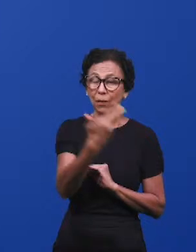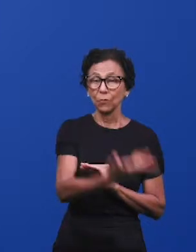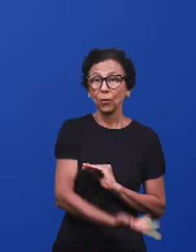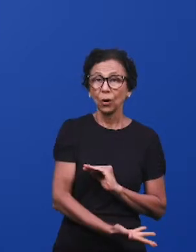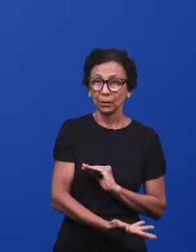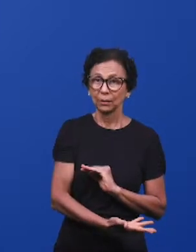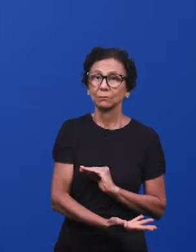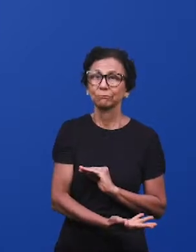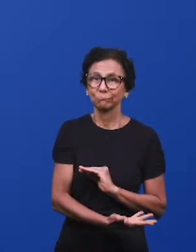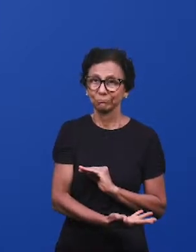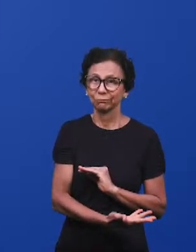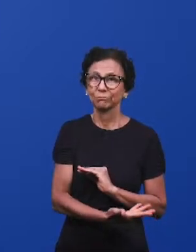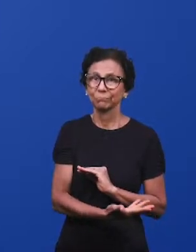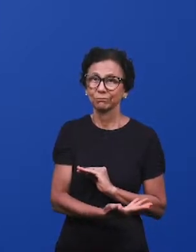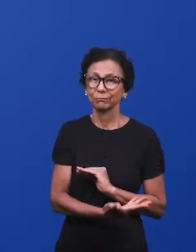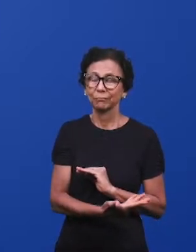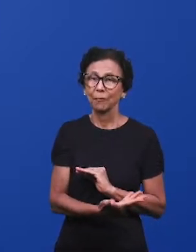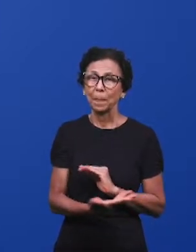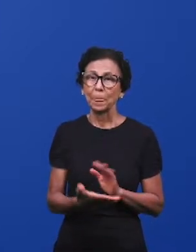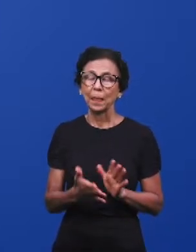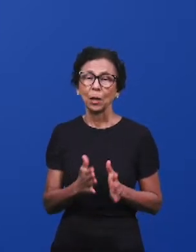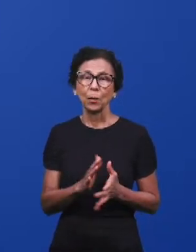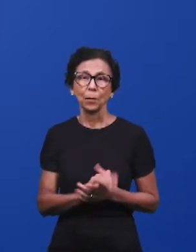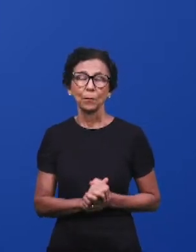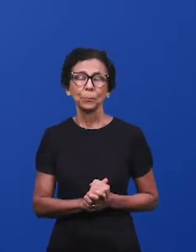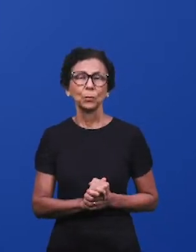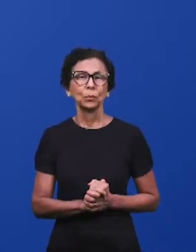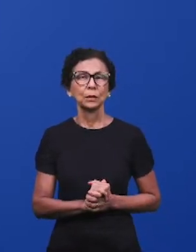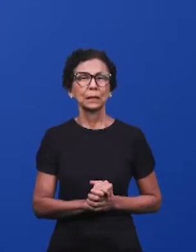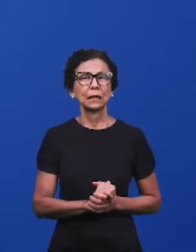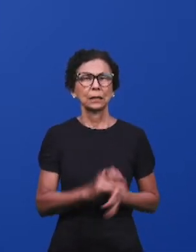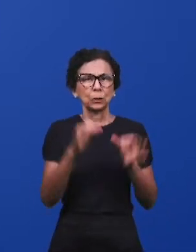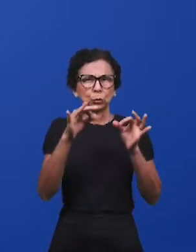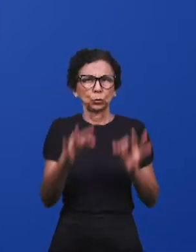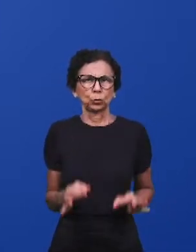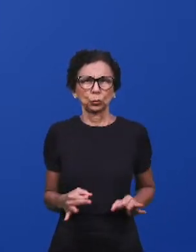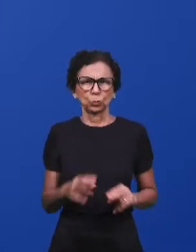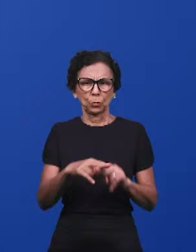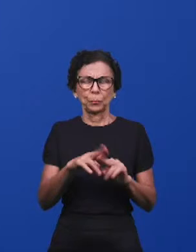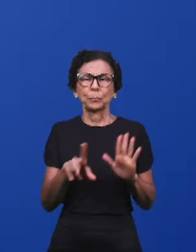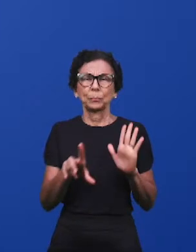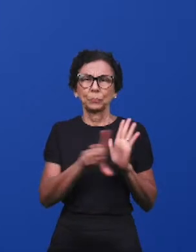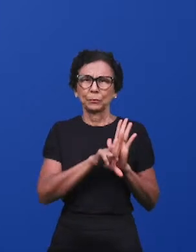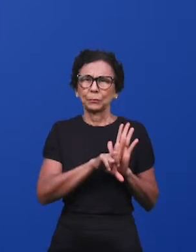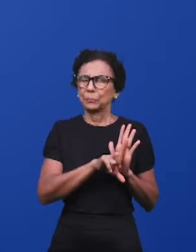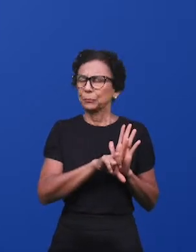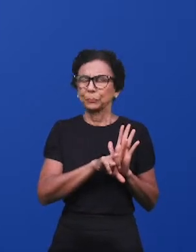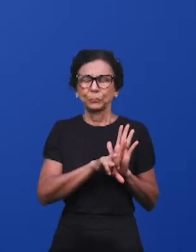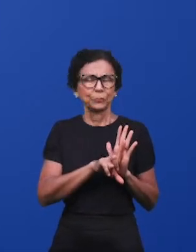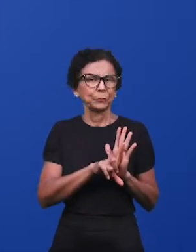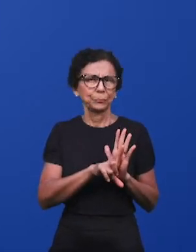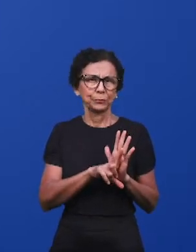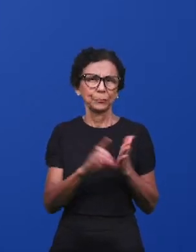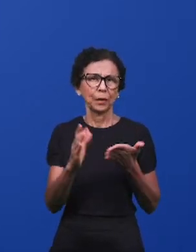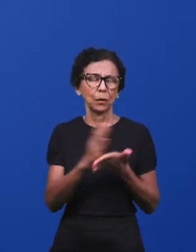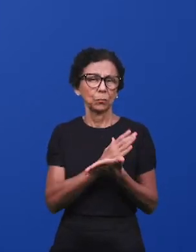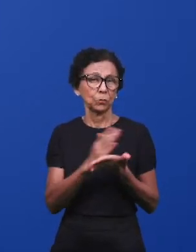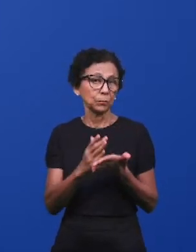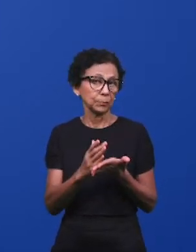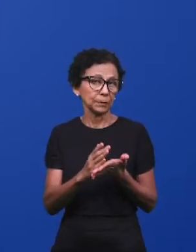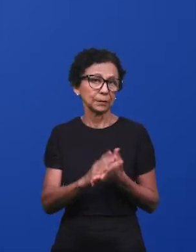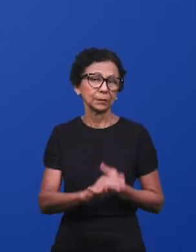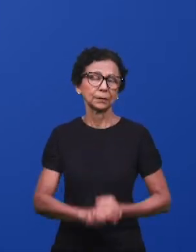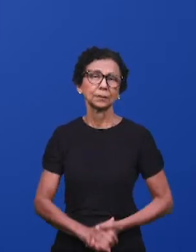lei e pelas suas obras. O texto diz assim, e de novo protesto a todos os